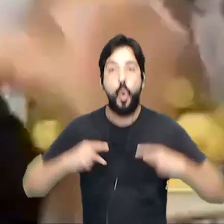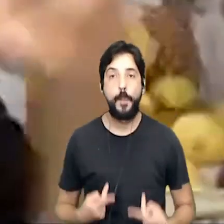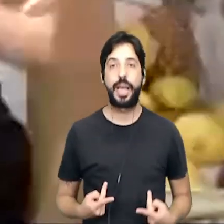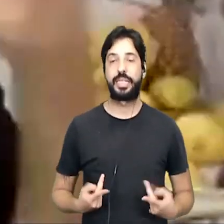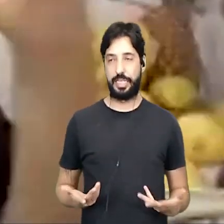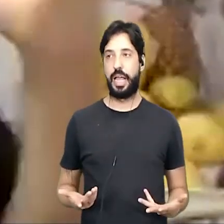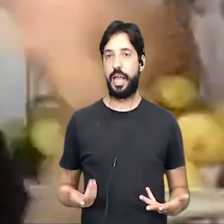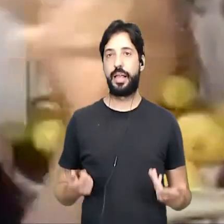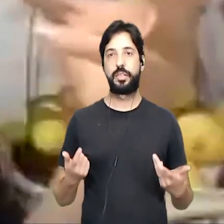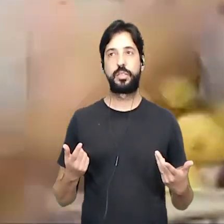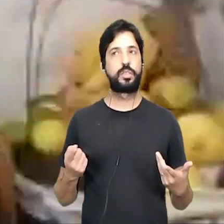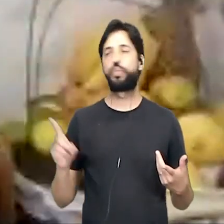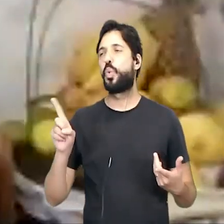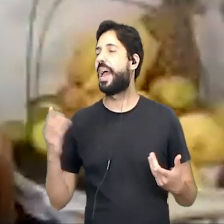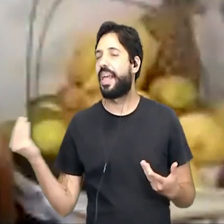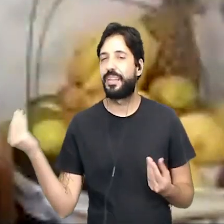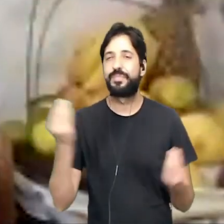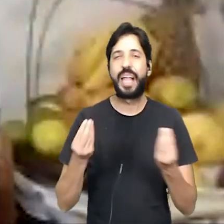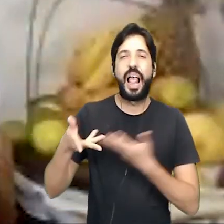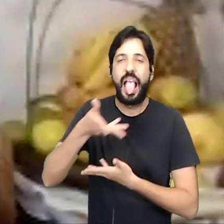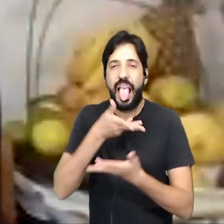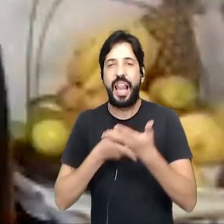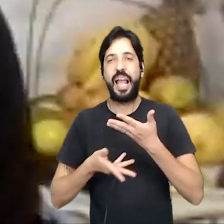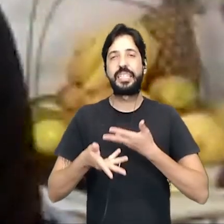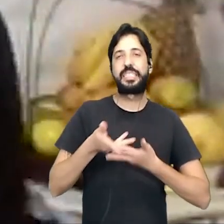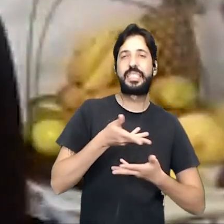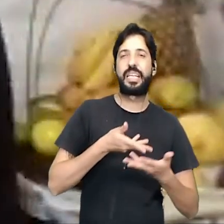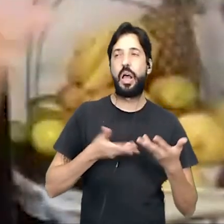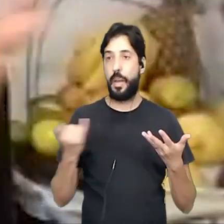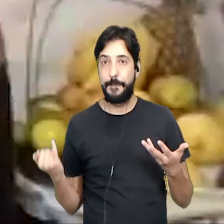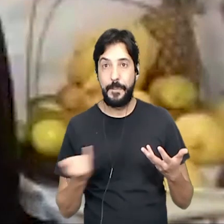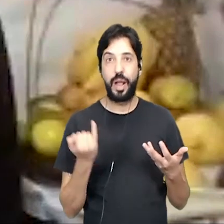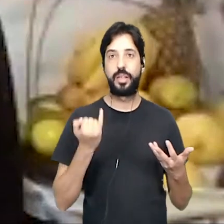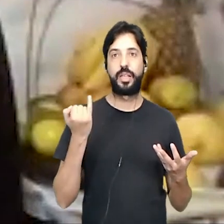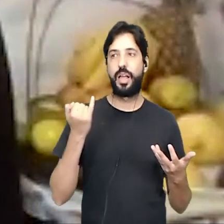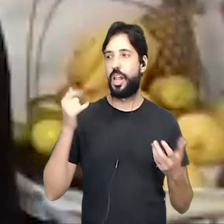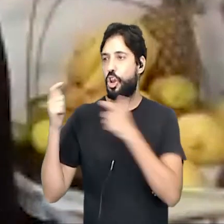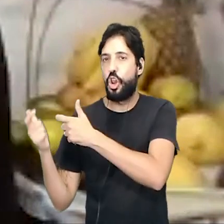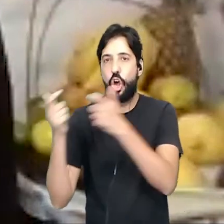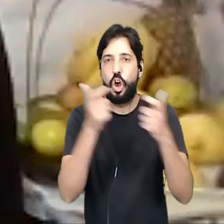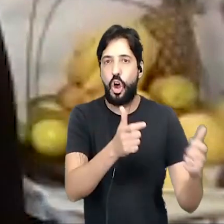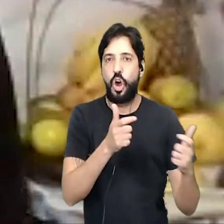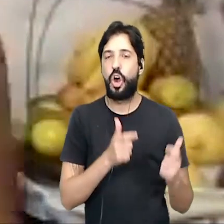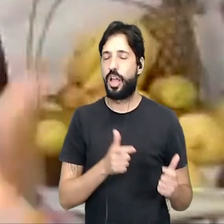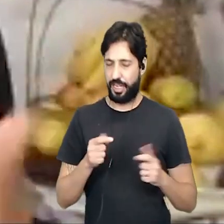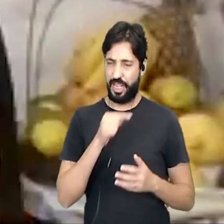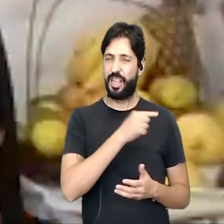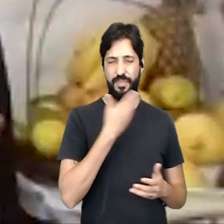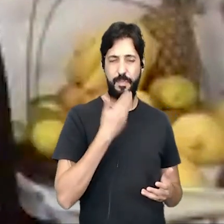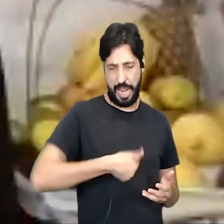né? Assim, e não trazer essas relações que tanto que são importantes em